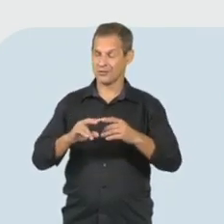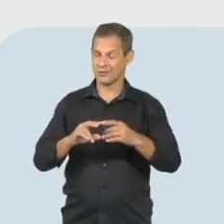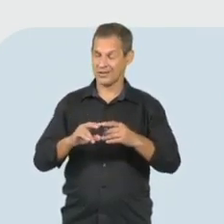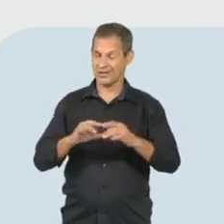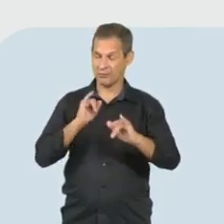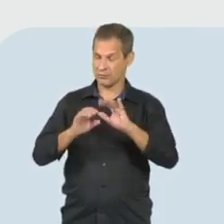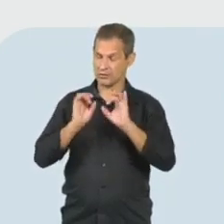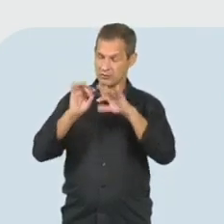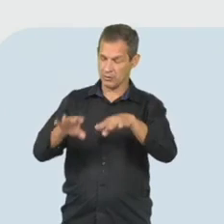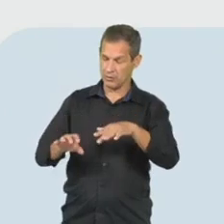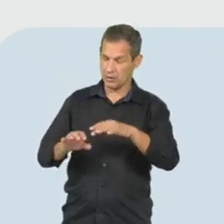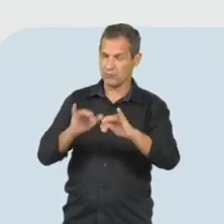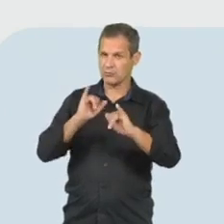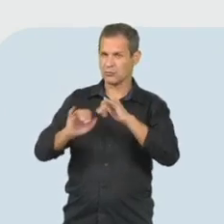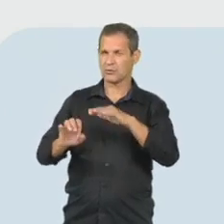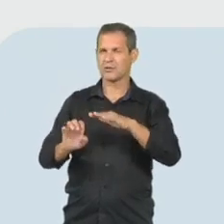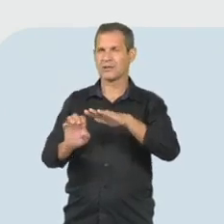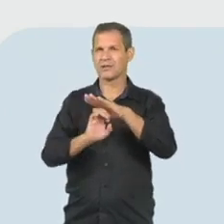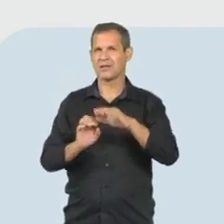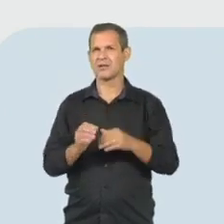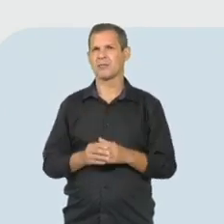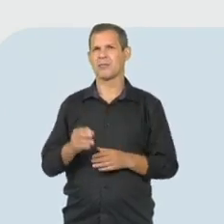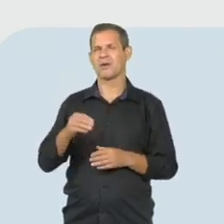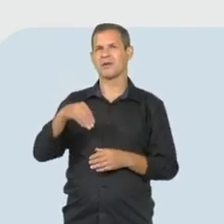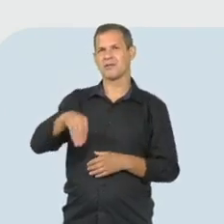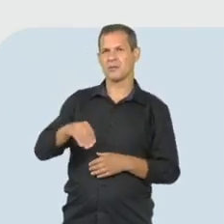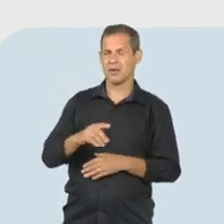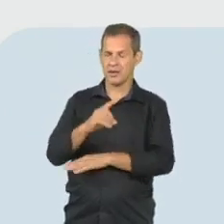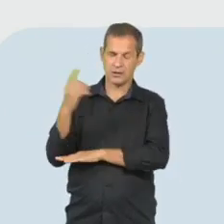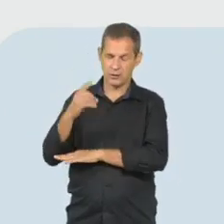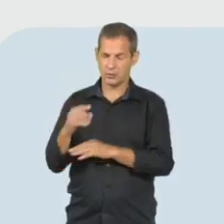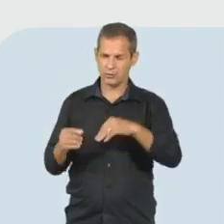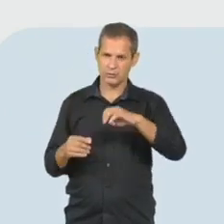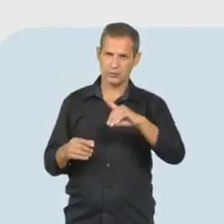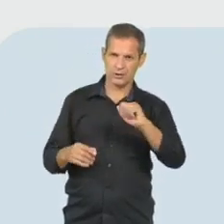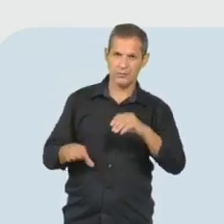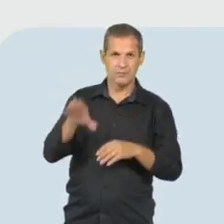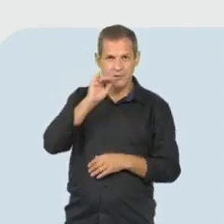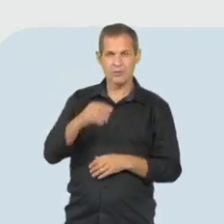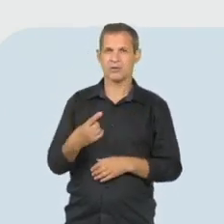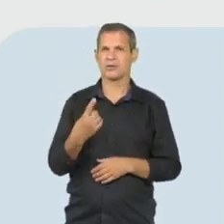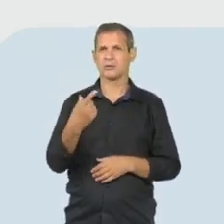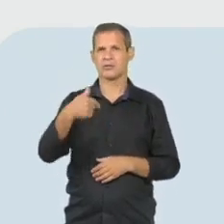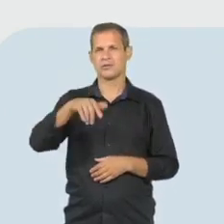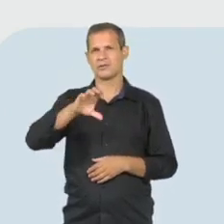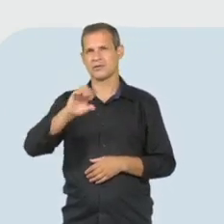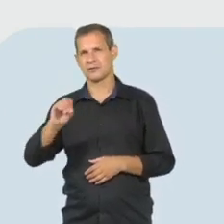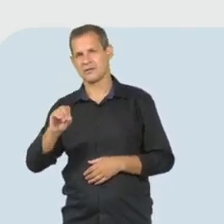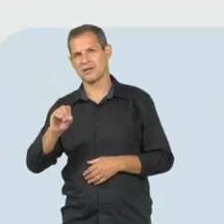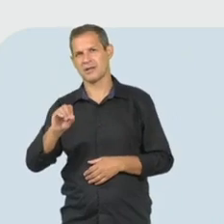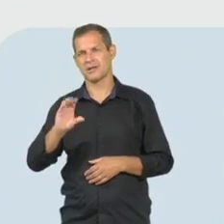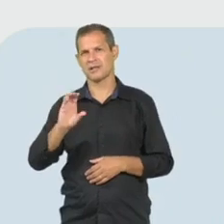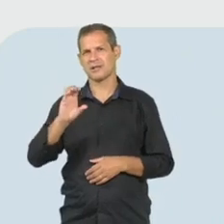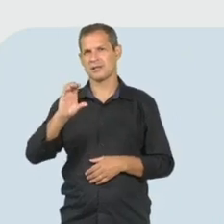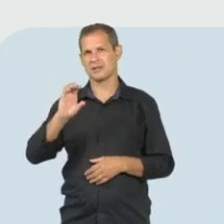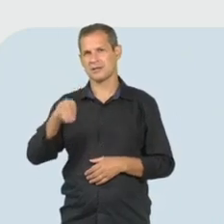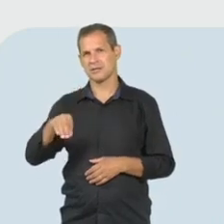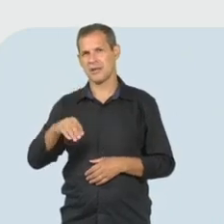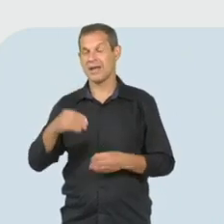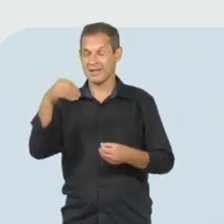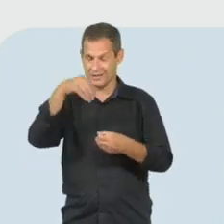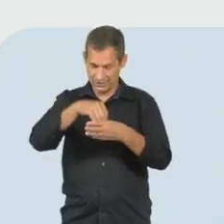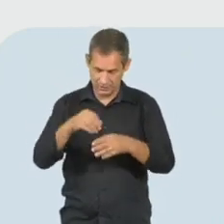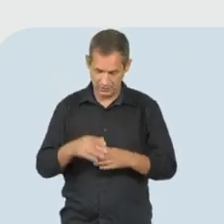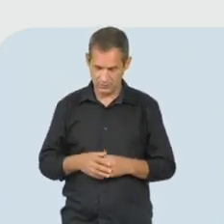informação da empresa M aqui, que a altura média dos funcionários vai ser de 170 centímetros, isso